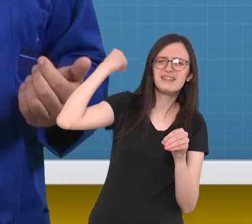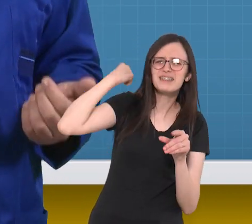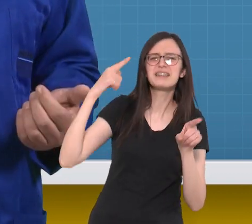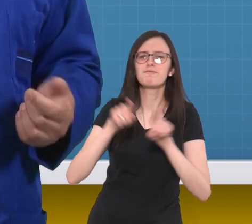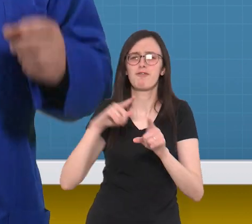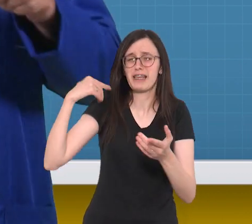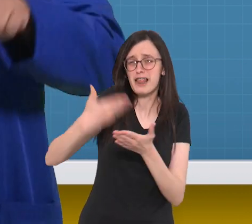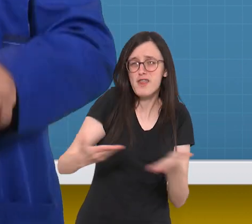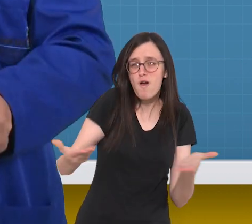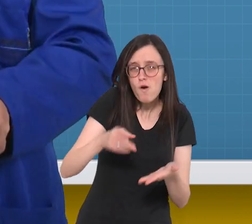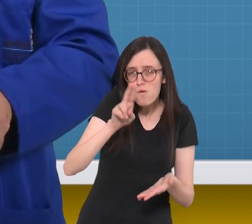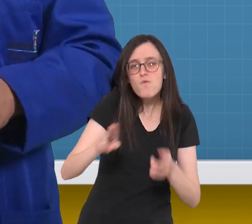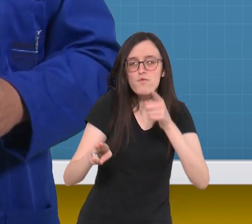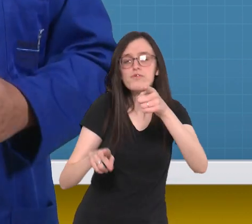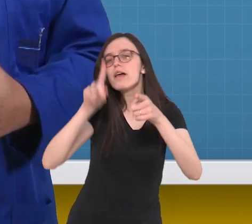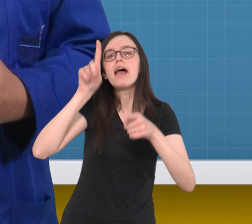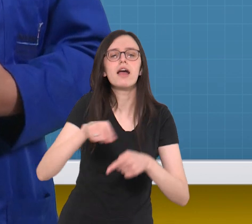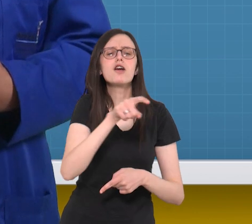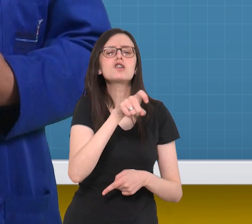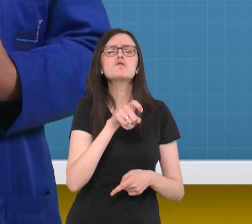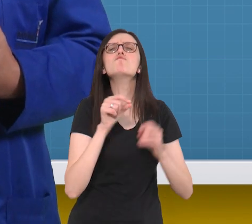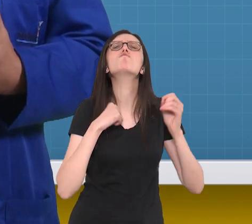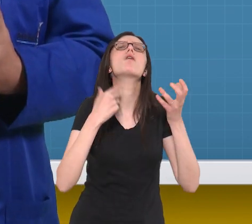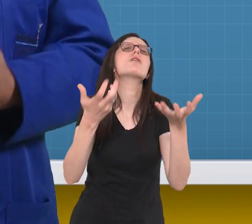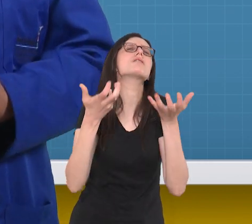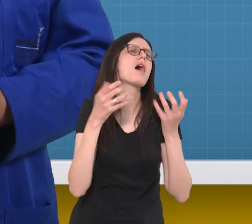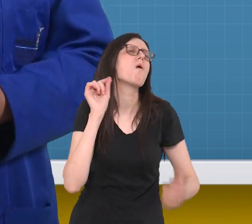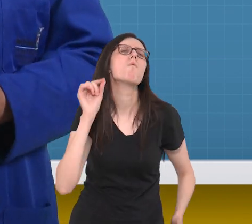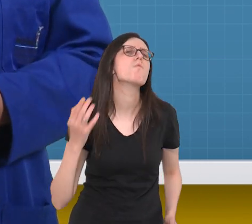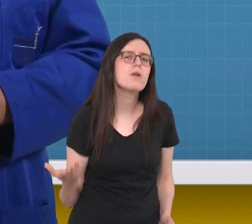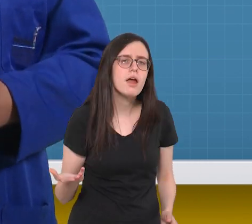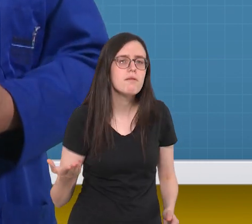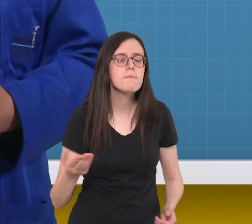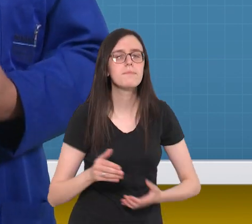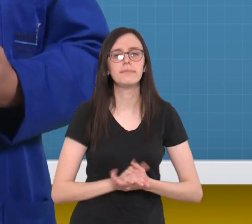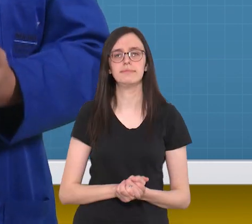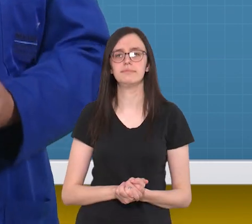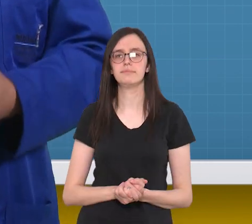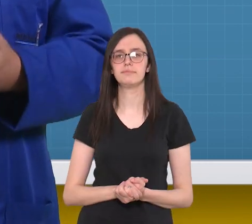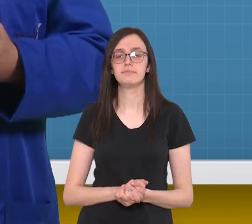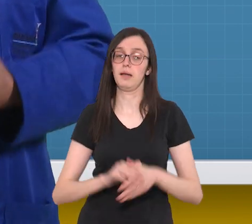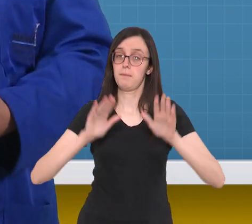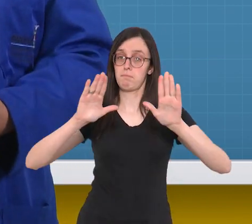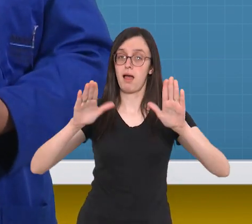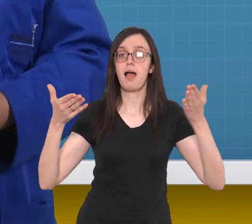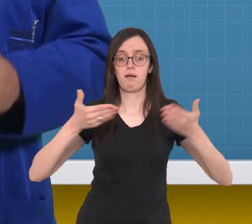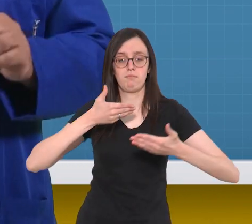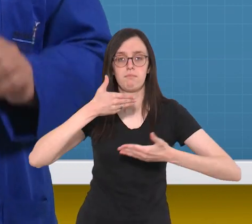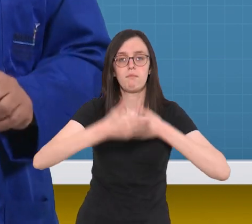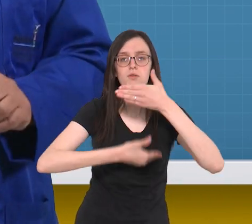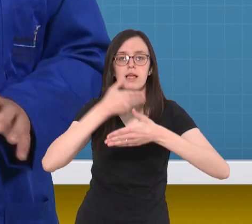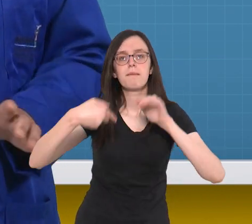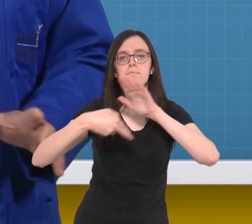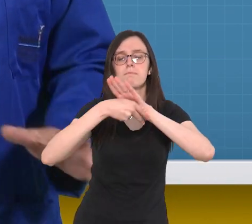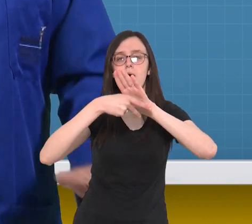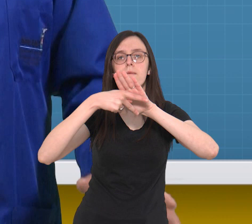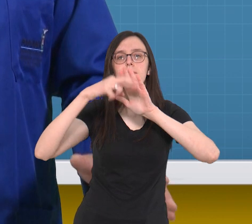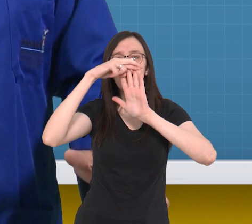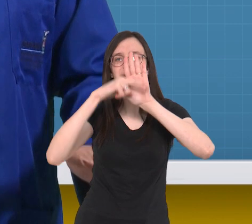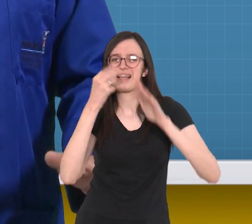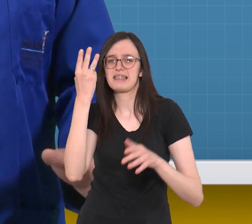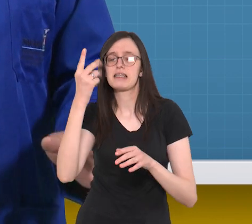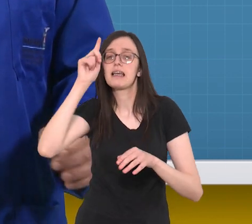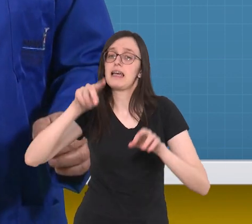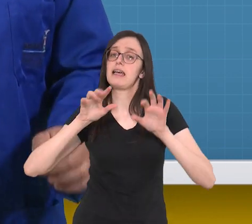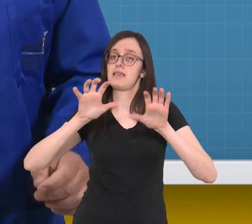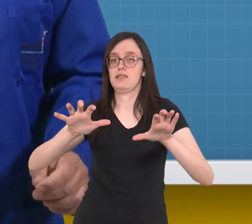lá atrás e ainda aplica. É aquilo que eu desejo, é aquilo que eu quero encontrar. Agora, o processo da